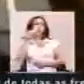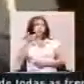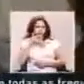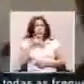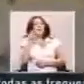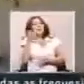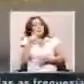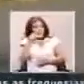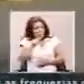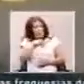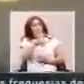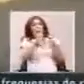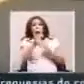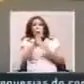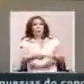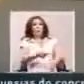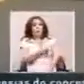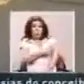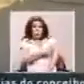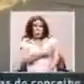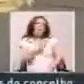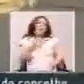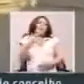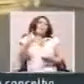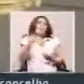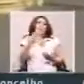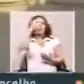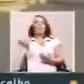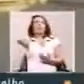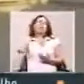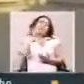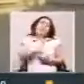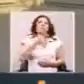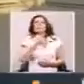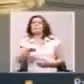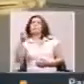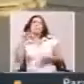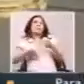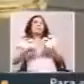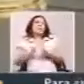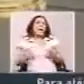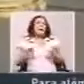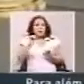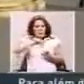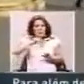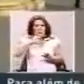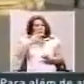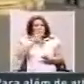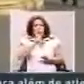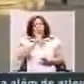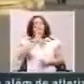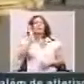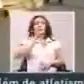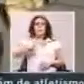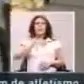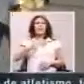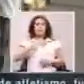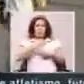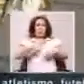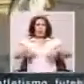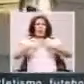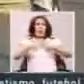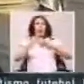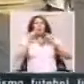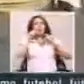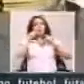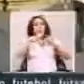excessos têm que ser caso de tribunal, sem dúvida, mas que, acima de tudo, a Federação está aqui para representar todos os